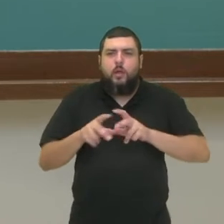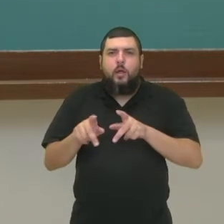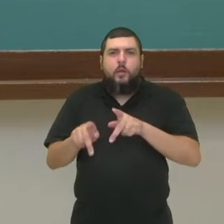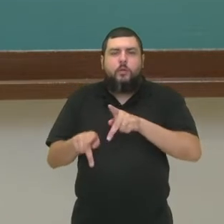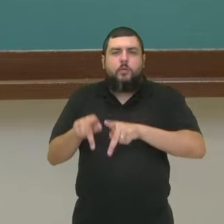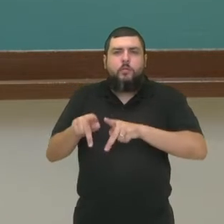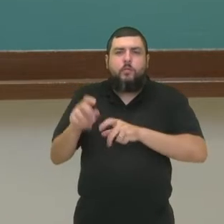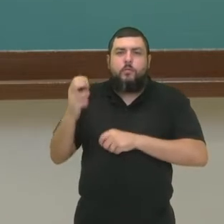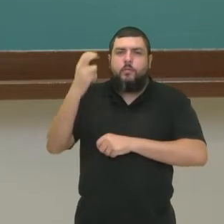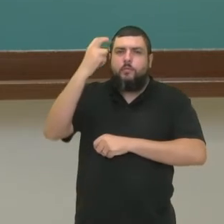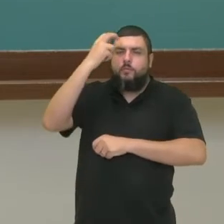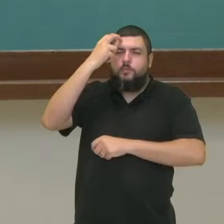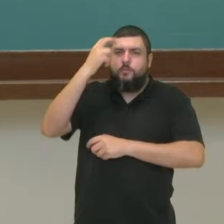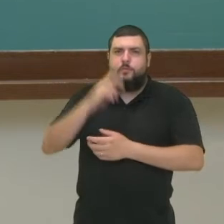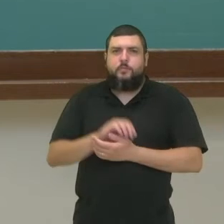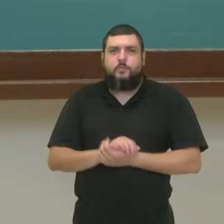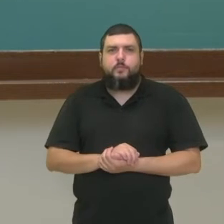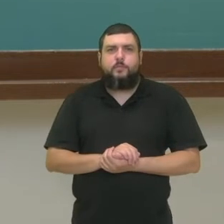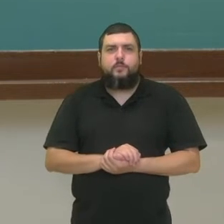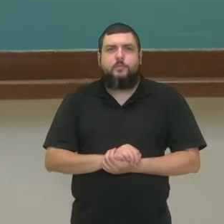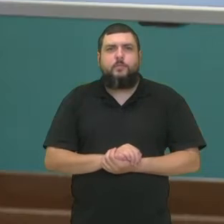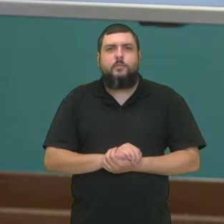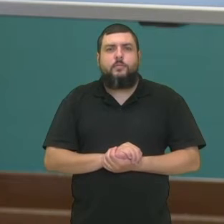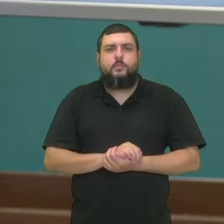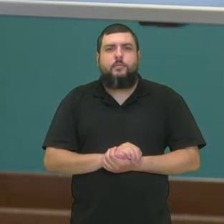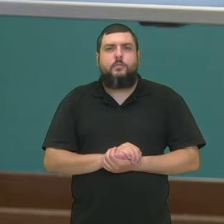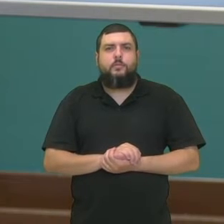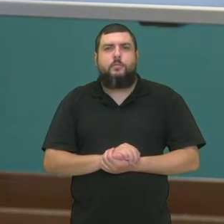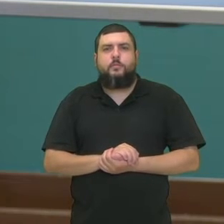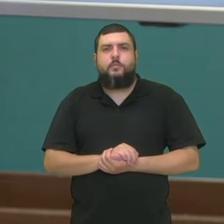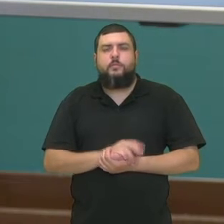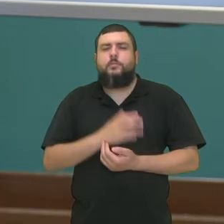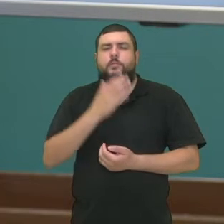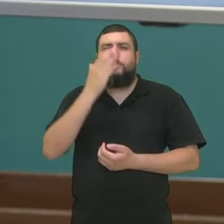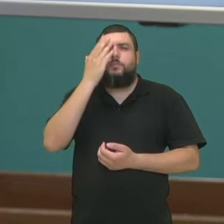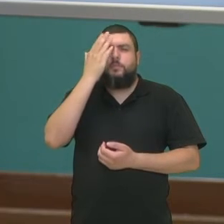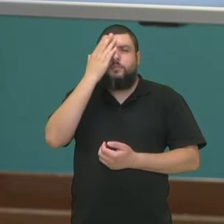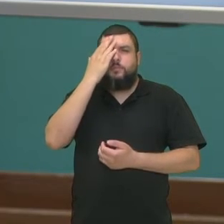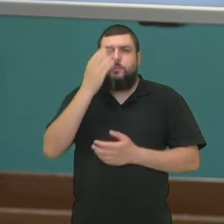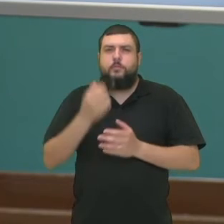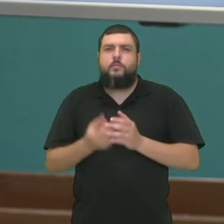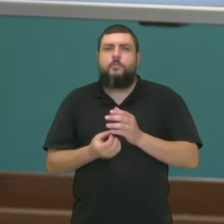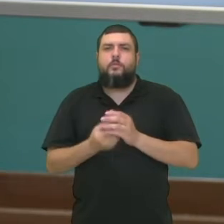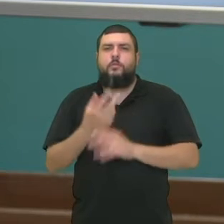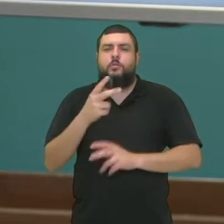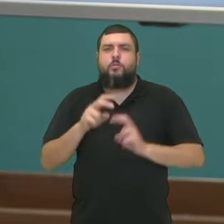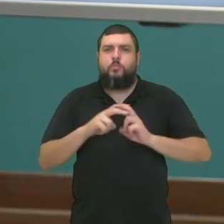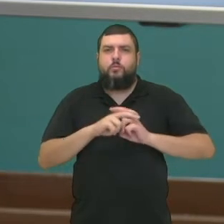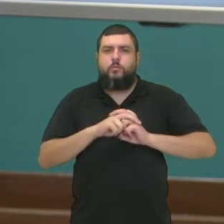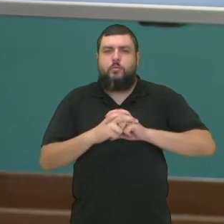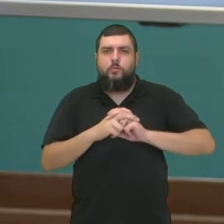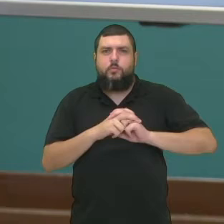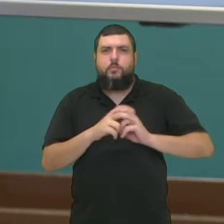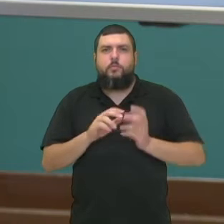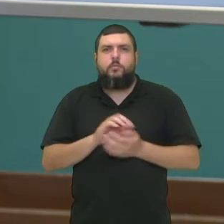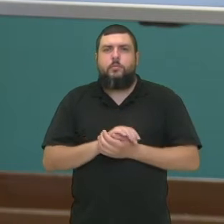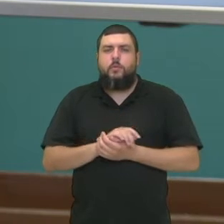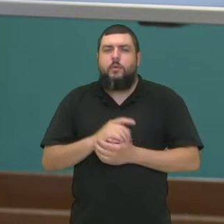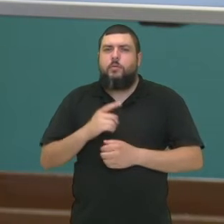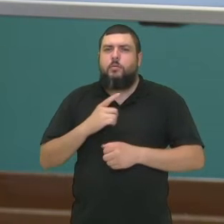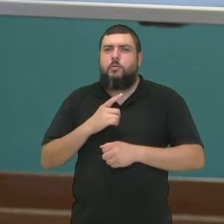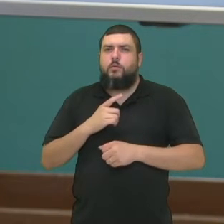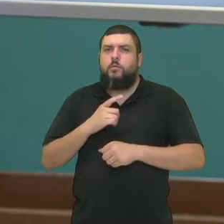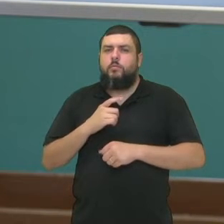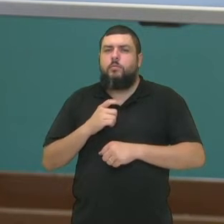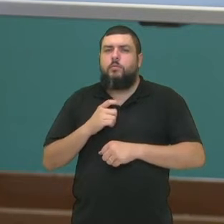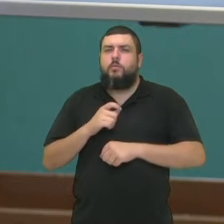acompanha nos slides. Você sabe quando surgiram as lutas? Será que existe algum momento histórico específico para